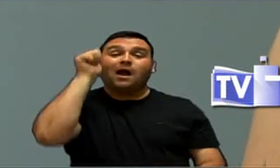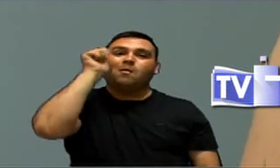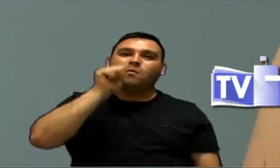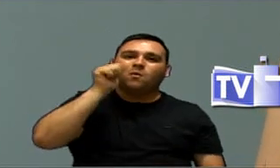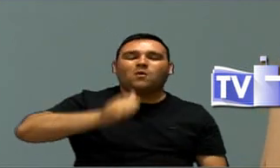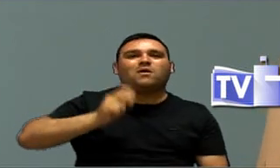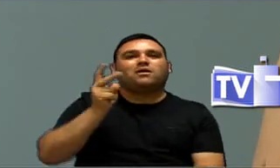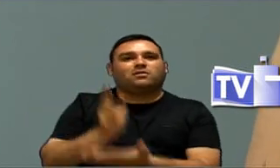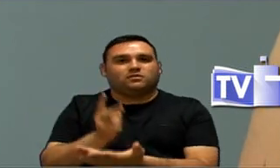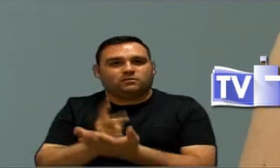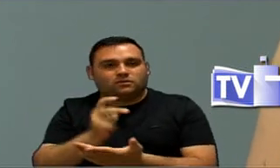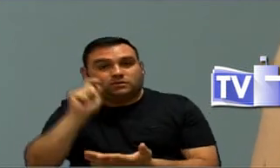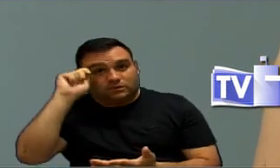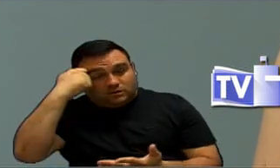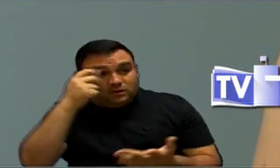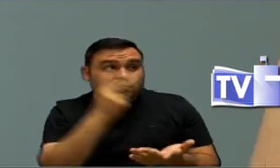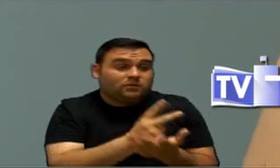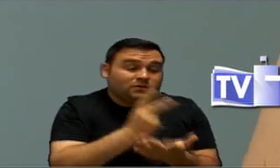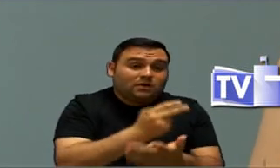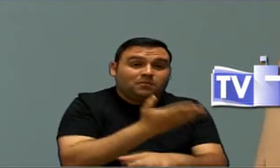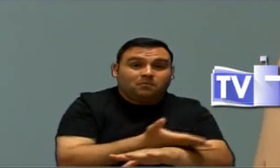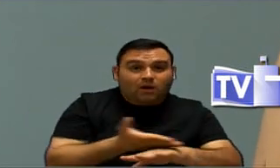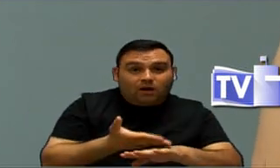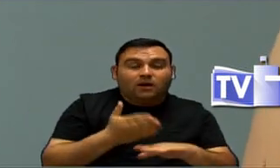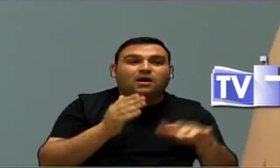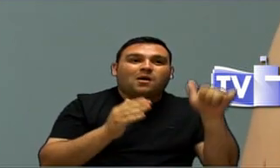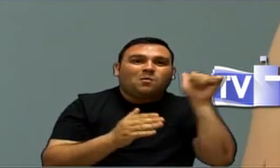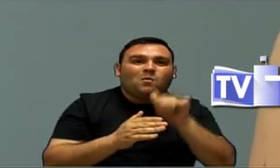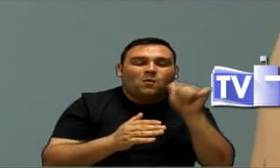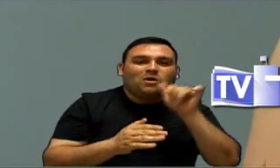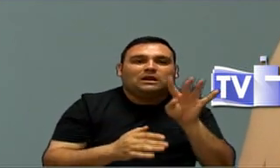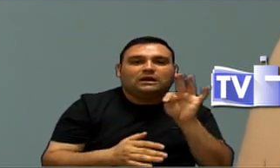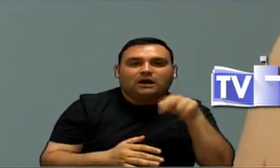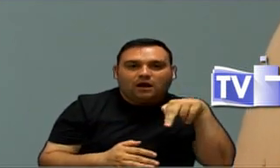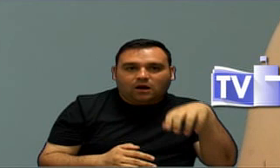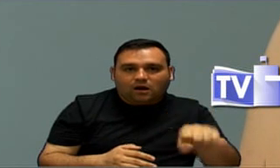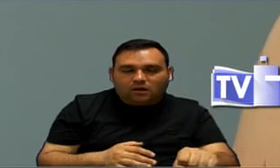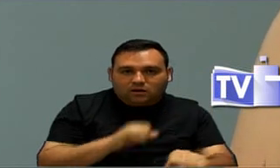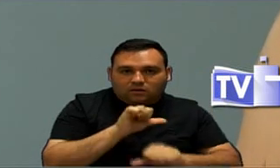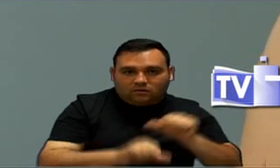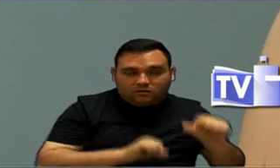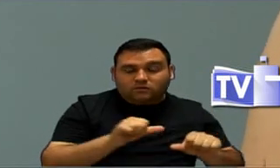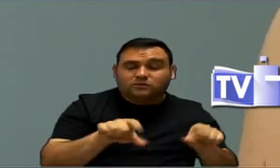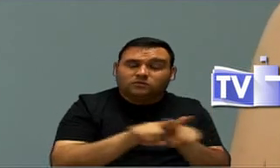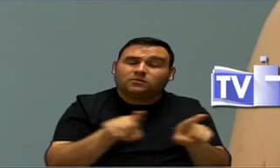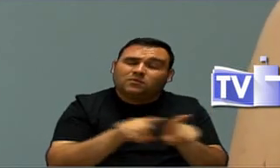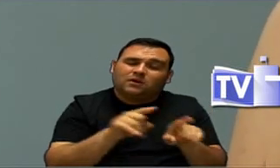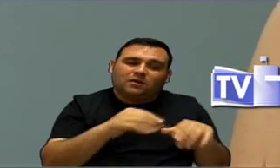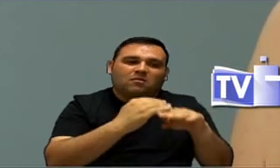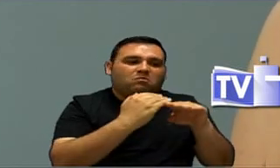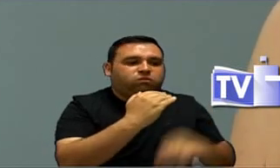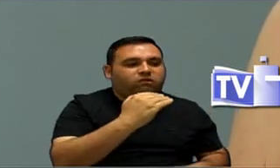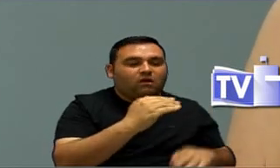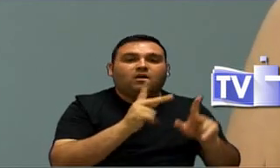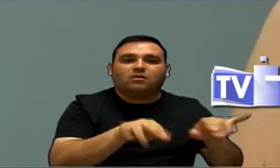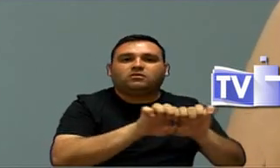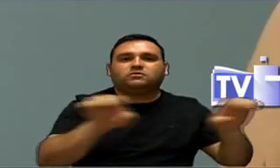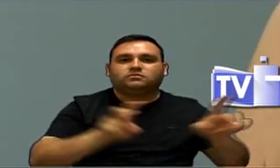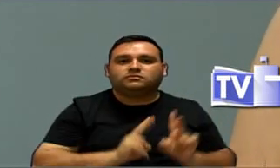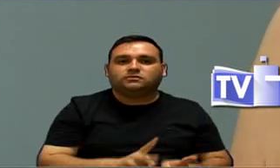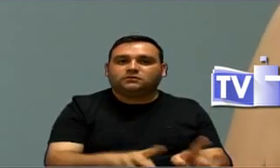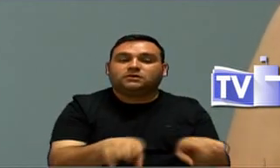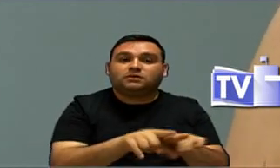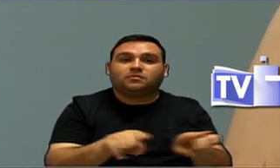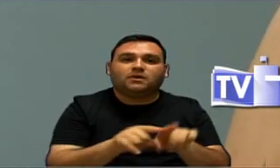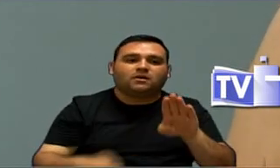Manter as mulheres negras, manter as mulheres brancas, manter as mulheres trans em uma condição subalternizada é uma forma de você manter a estrutura. Tanto